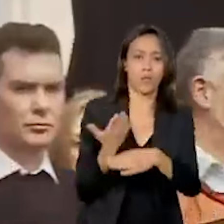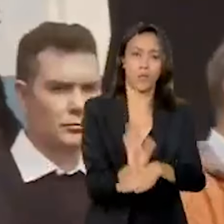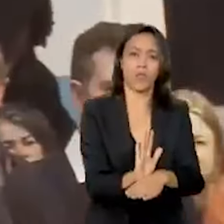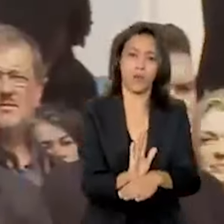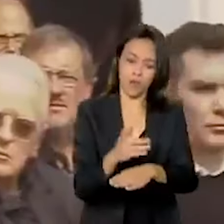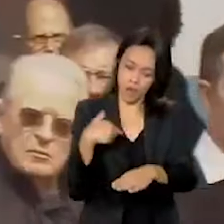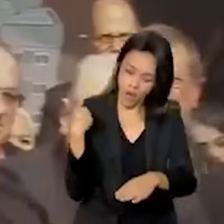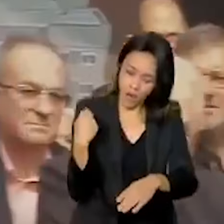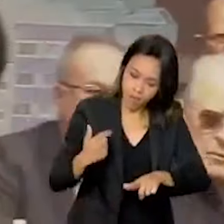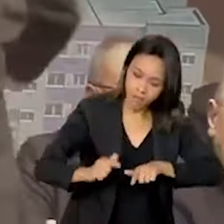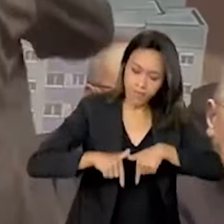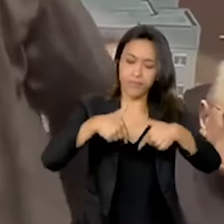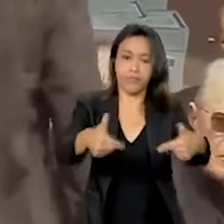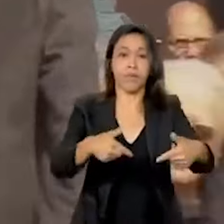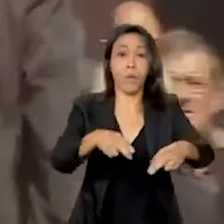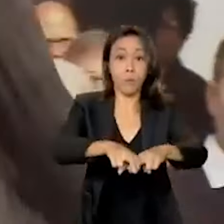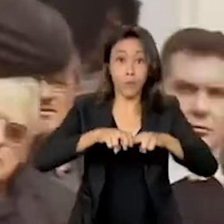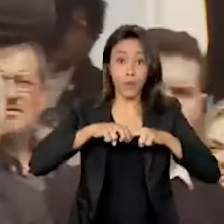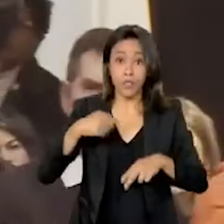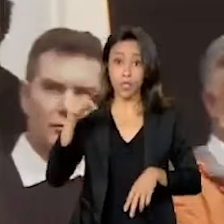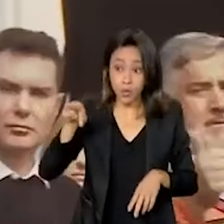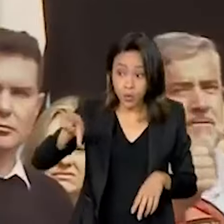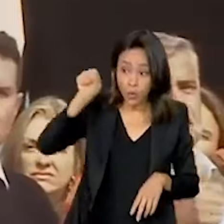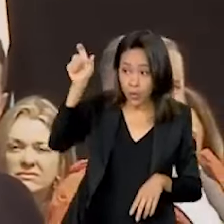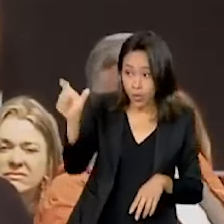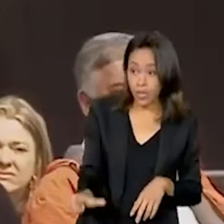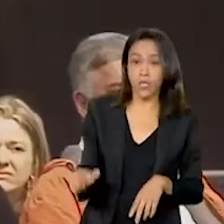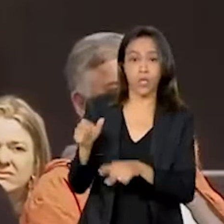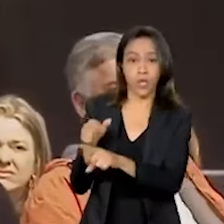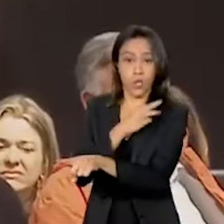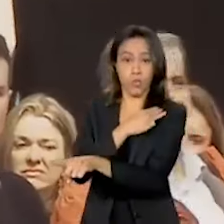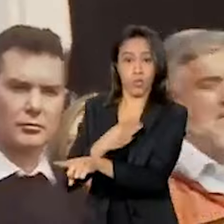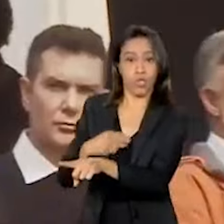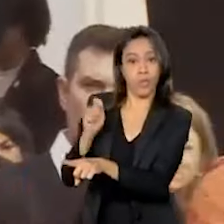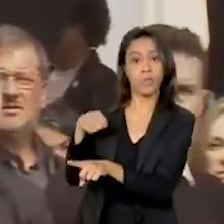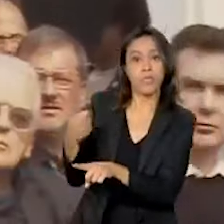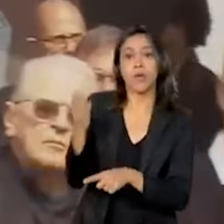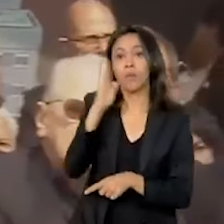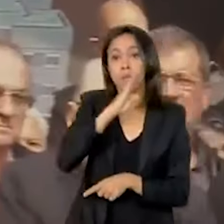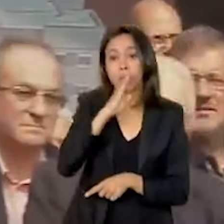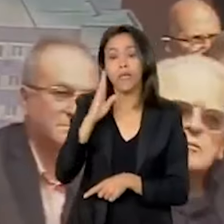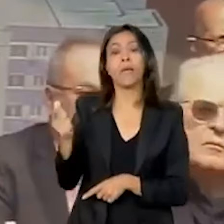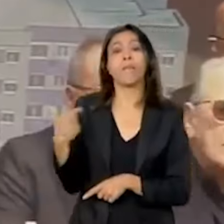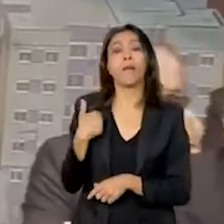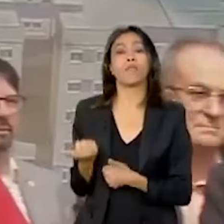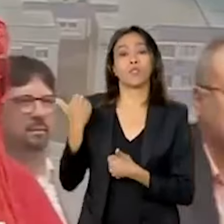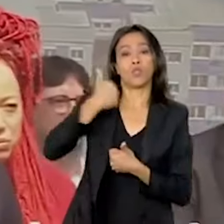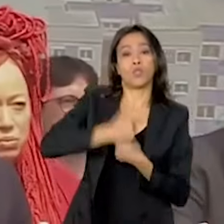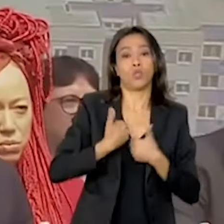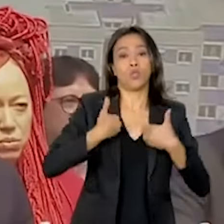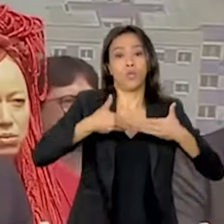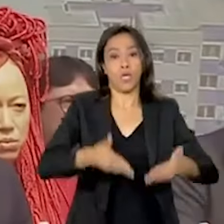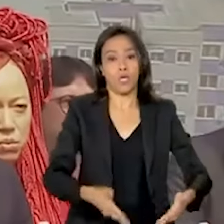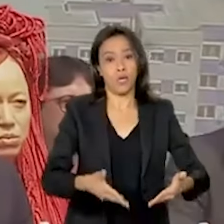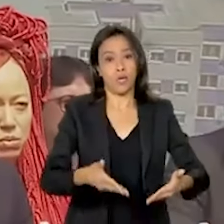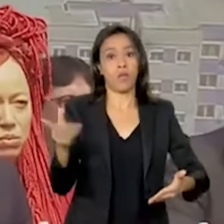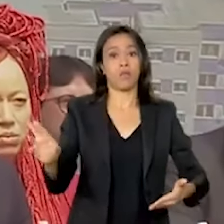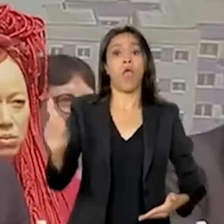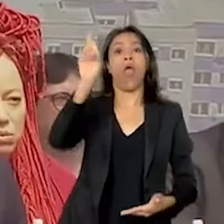as coisas. E é por isso que eu indiquei o companheiro Pimenta para ser o meu representante aqui, para cuidar das coisas do